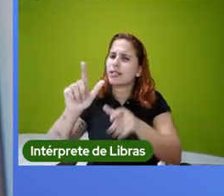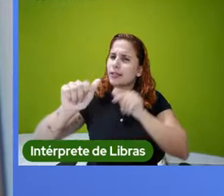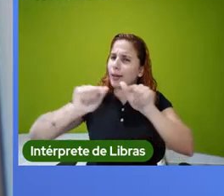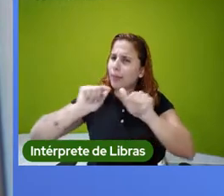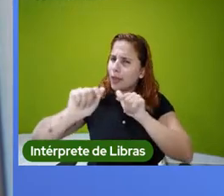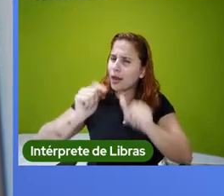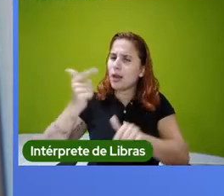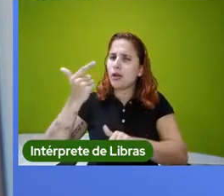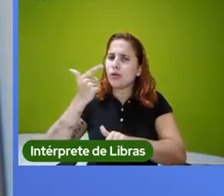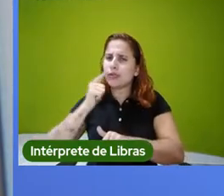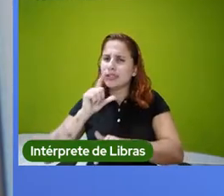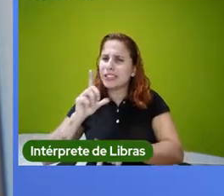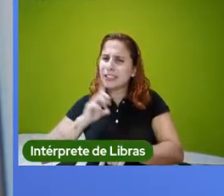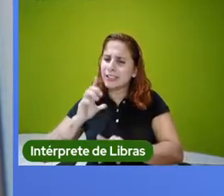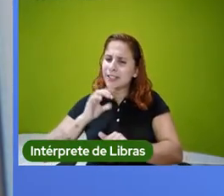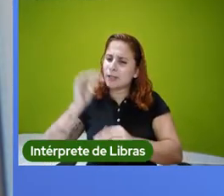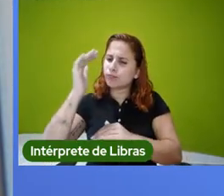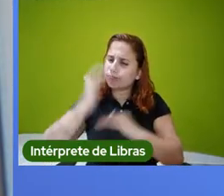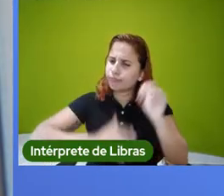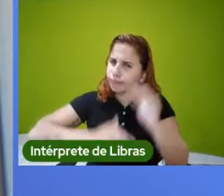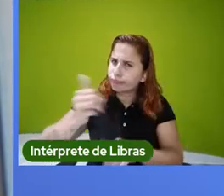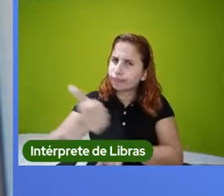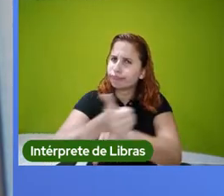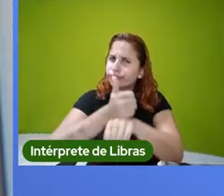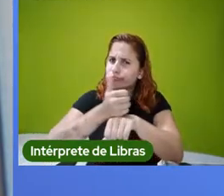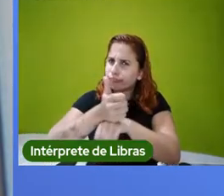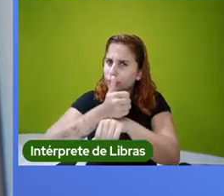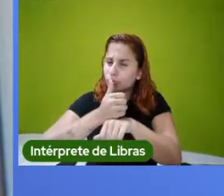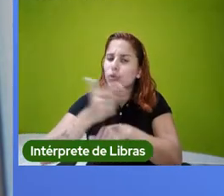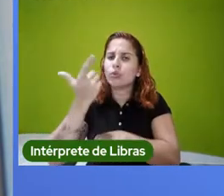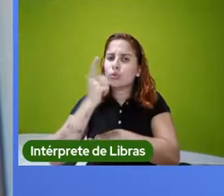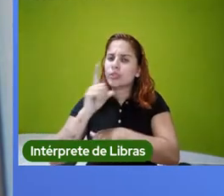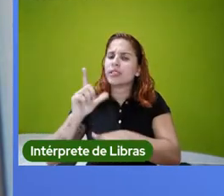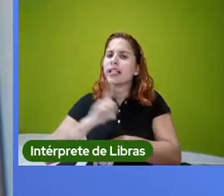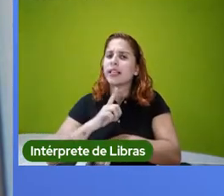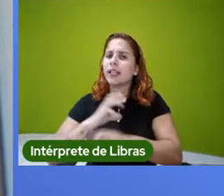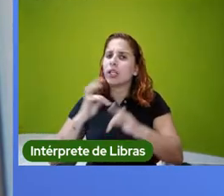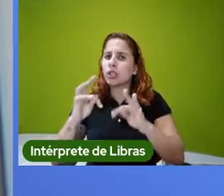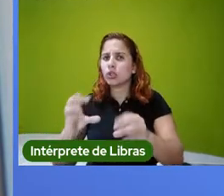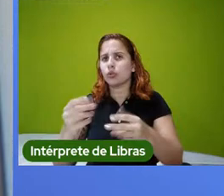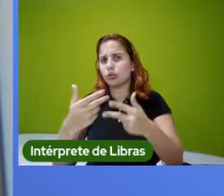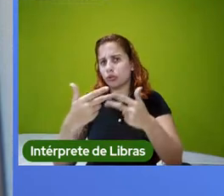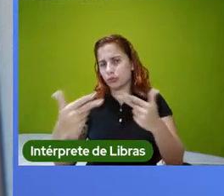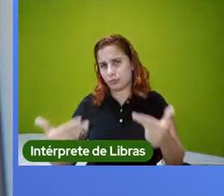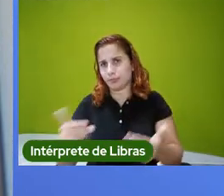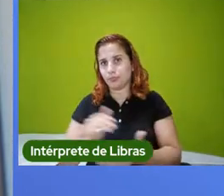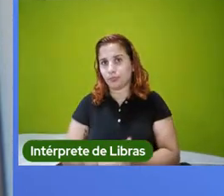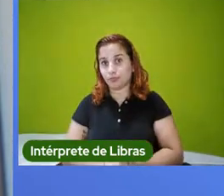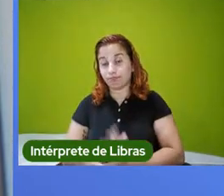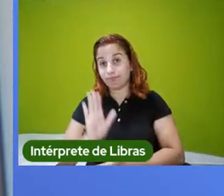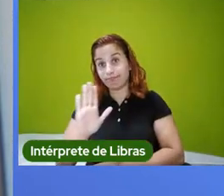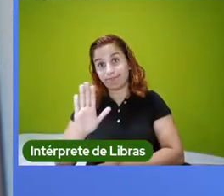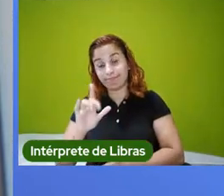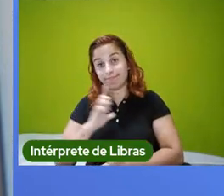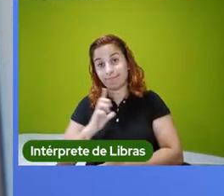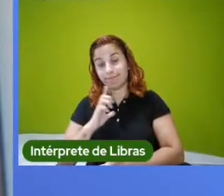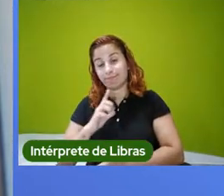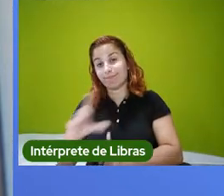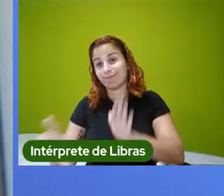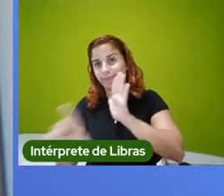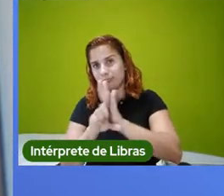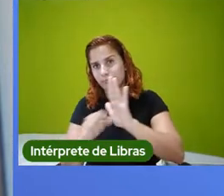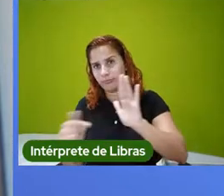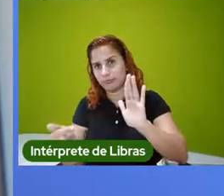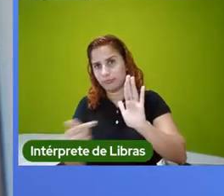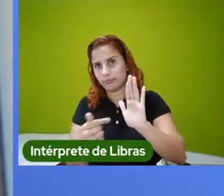educação, políticas de saúde, órteses, próteses e por aí vai. Entretanto, esse decreto que criou, por exemplo, a Rede Intersetorial